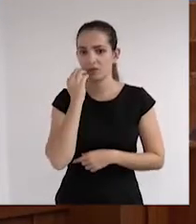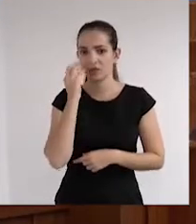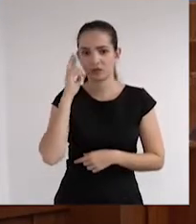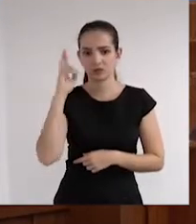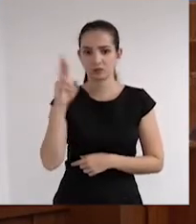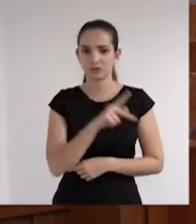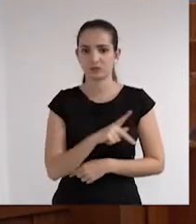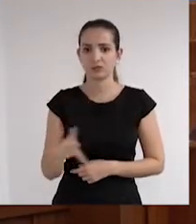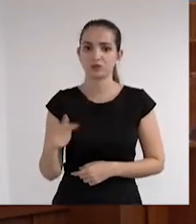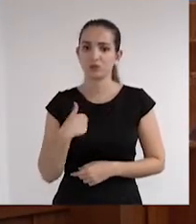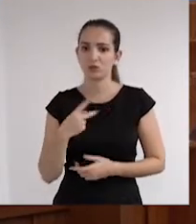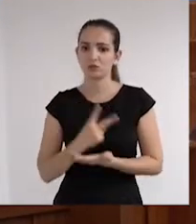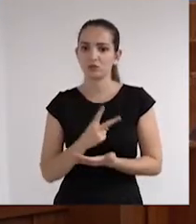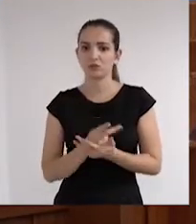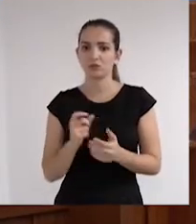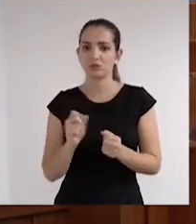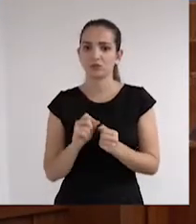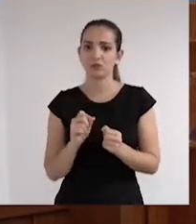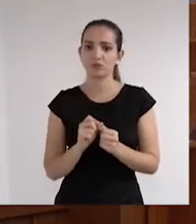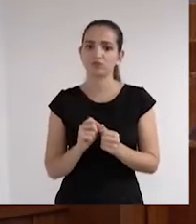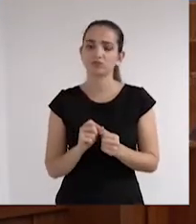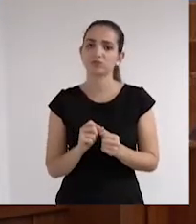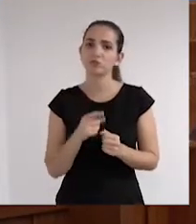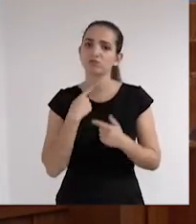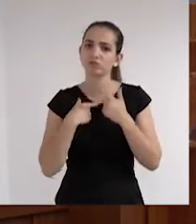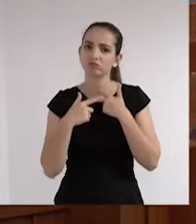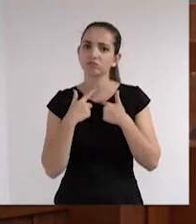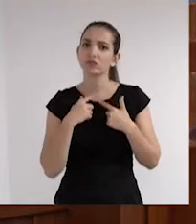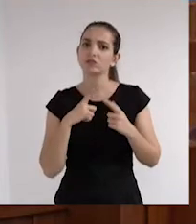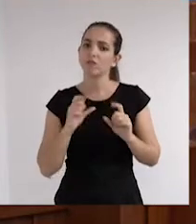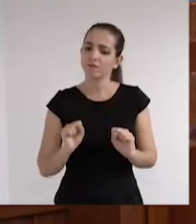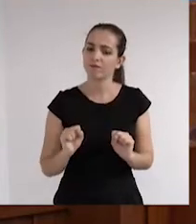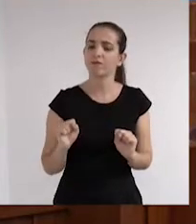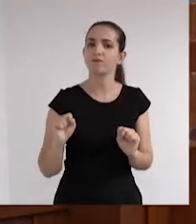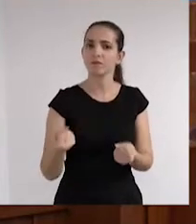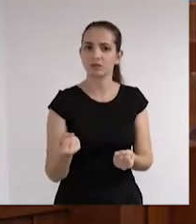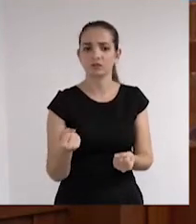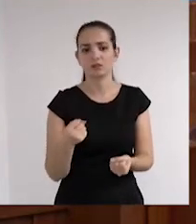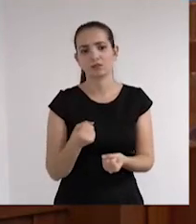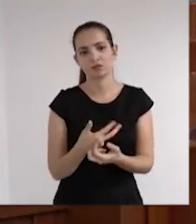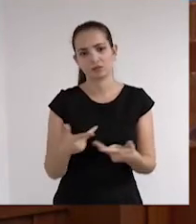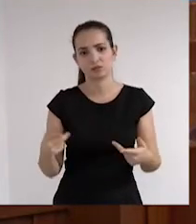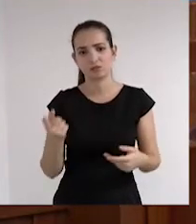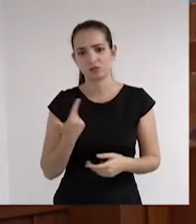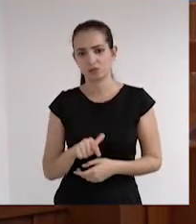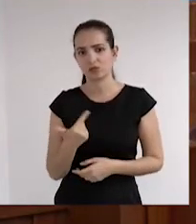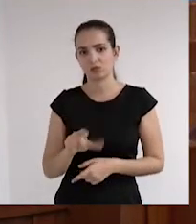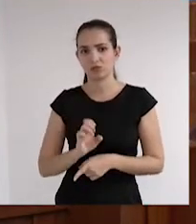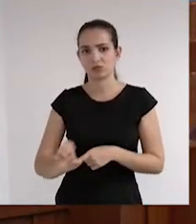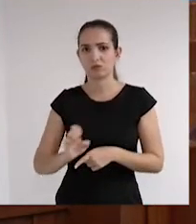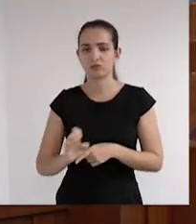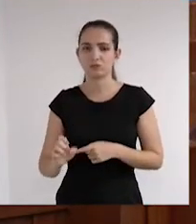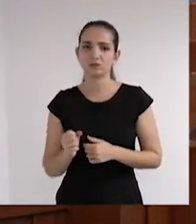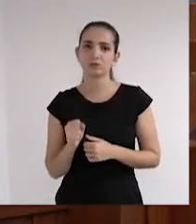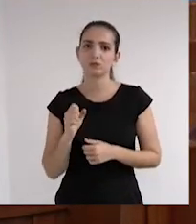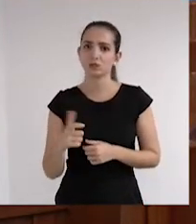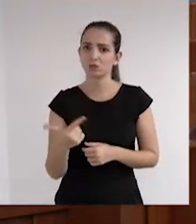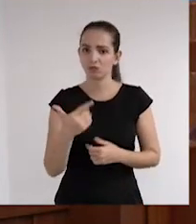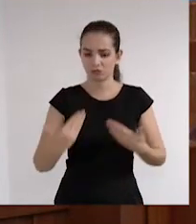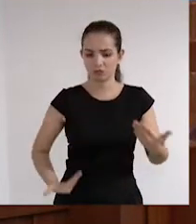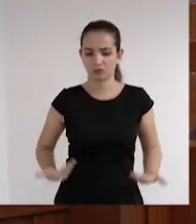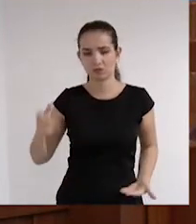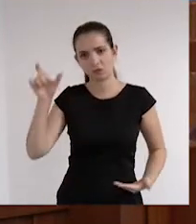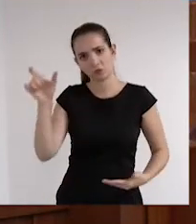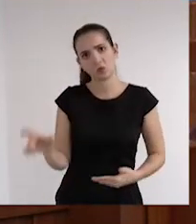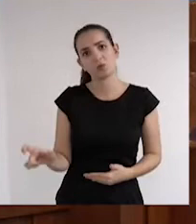eu sempre faço questão de frisar isso. Não existe o Estado sem o agente público,